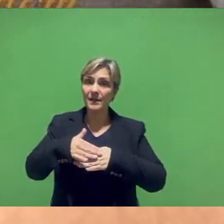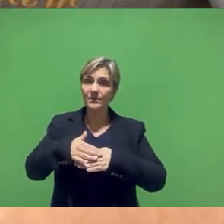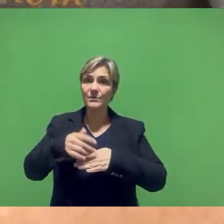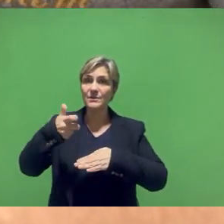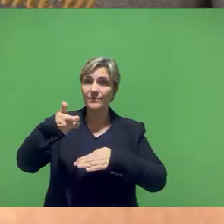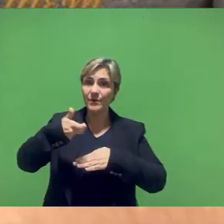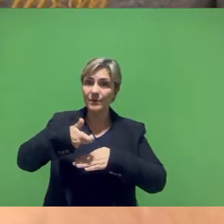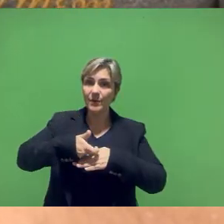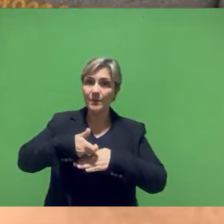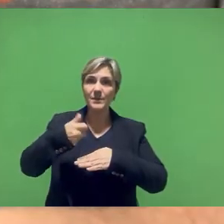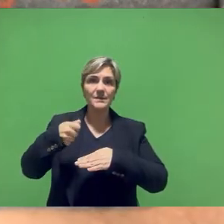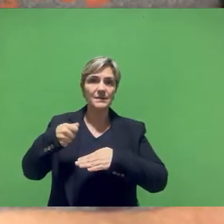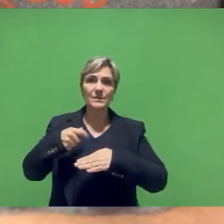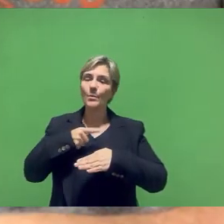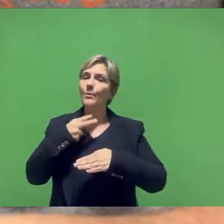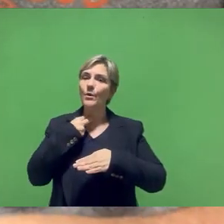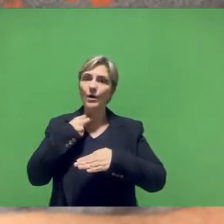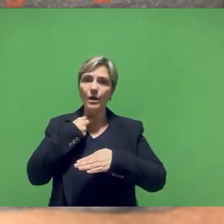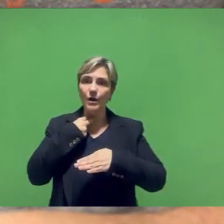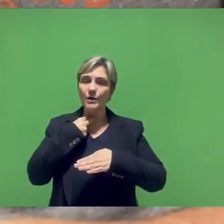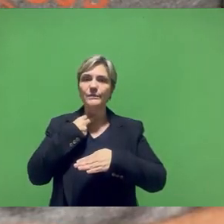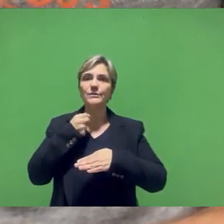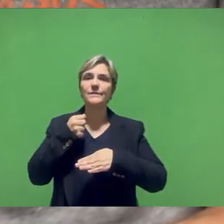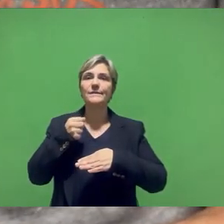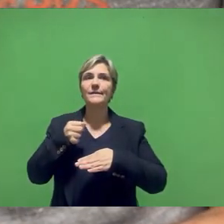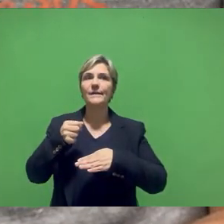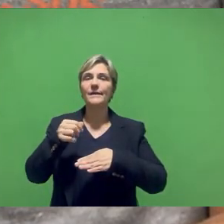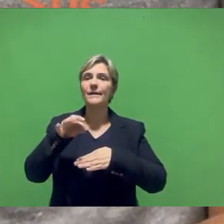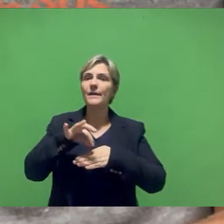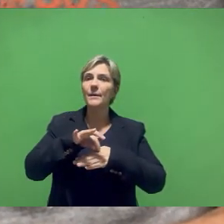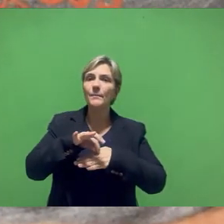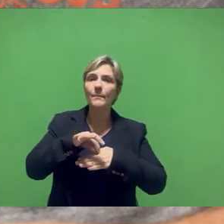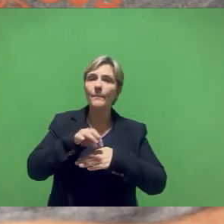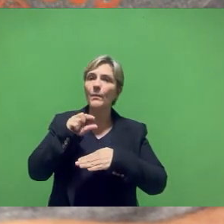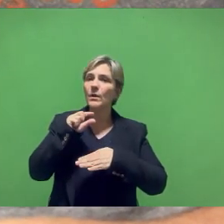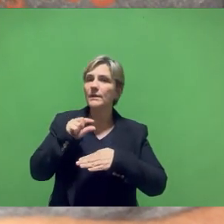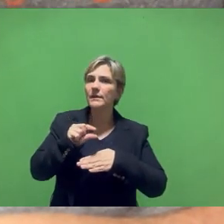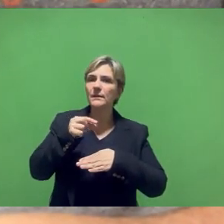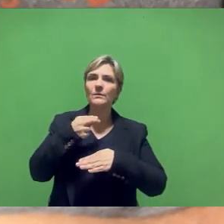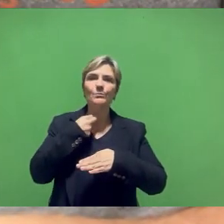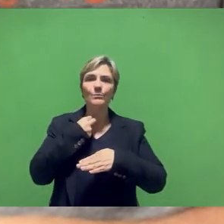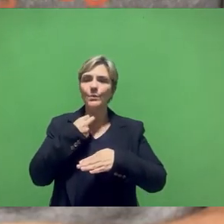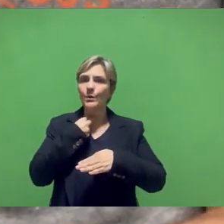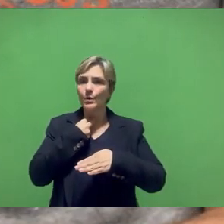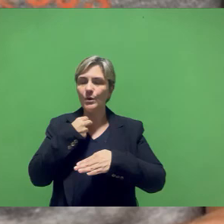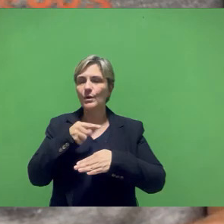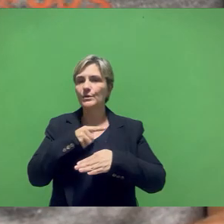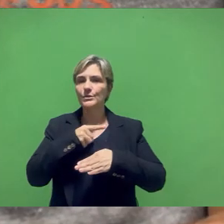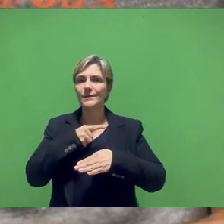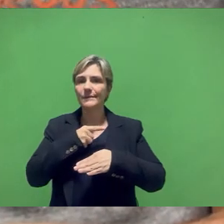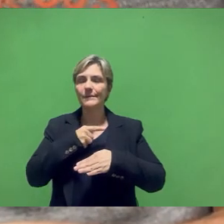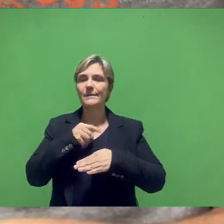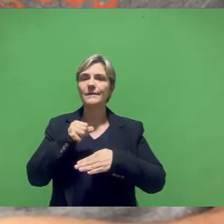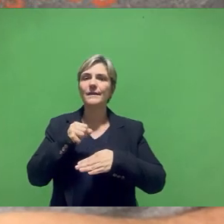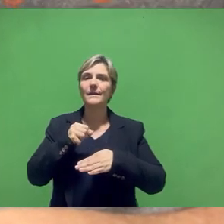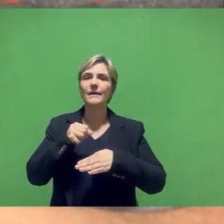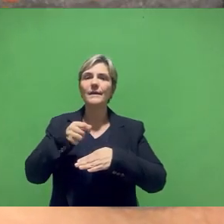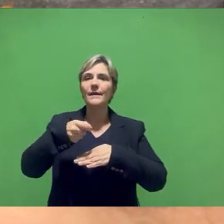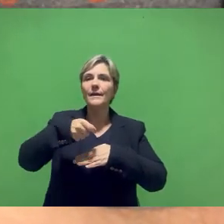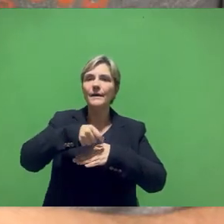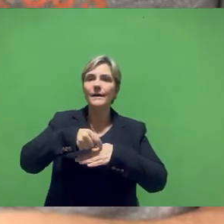forem aplicar, tem que estar íntegra, não pode ter nenhum, não aplicar em sinal, não pode aplicar em verruga, não pode aplicar